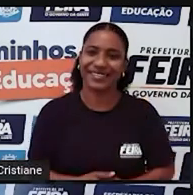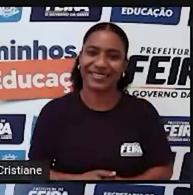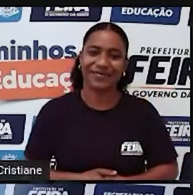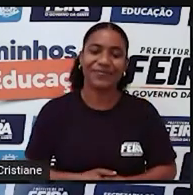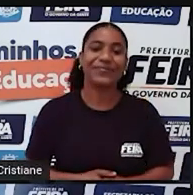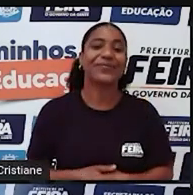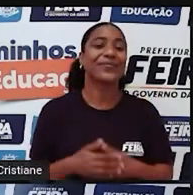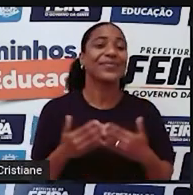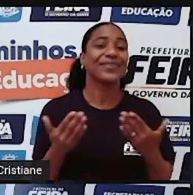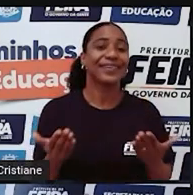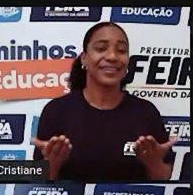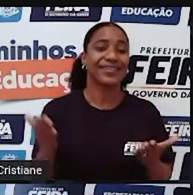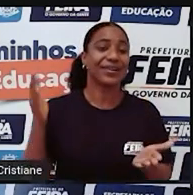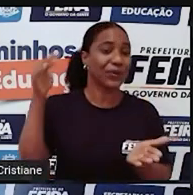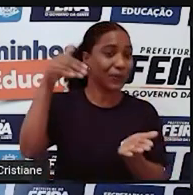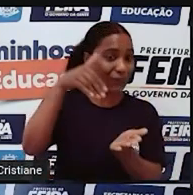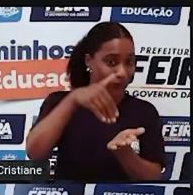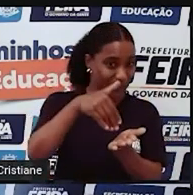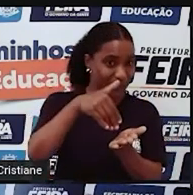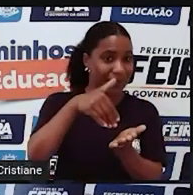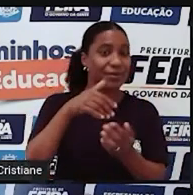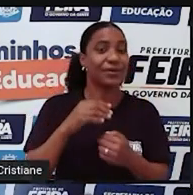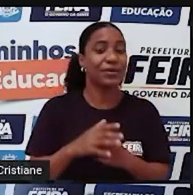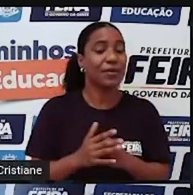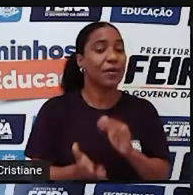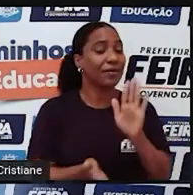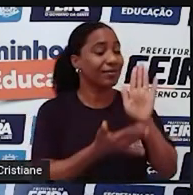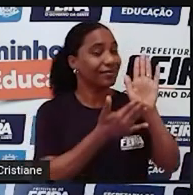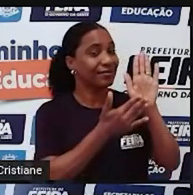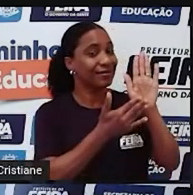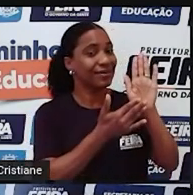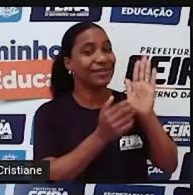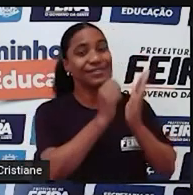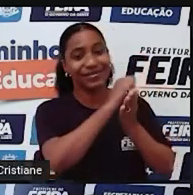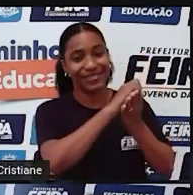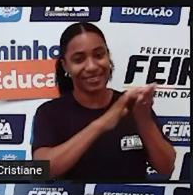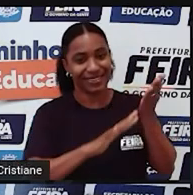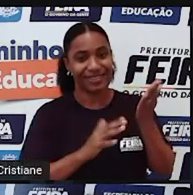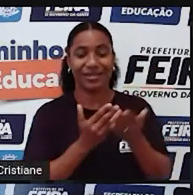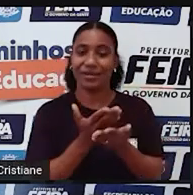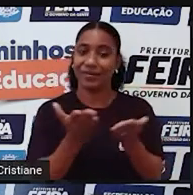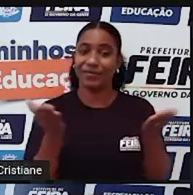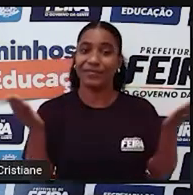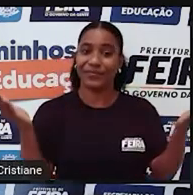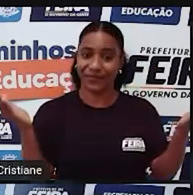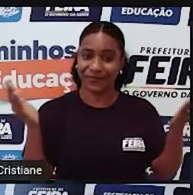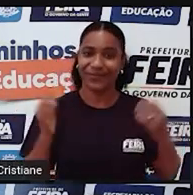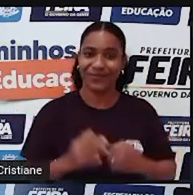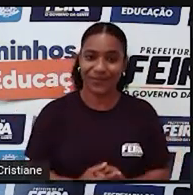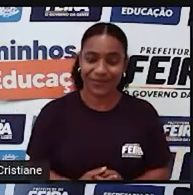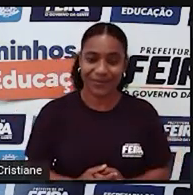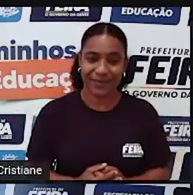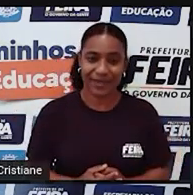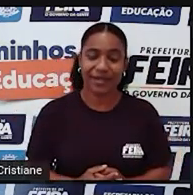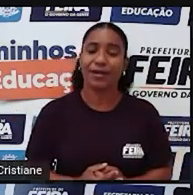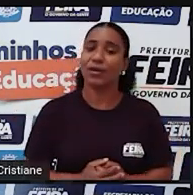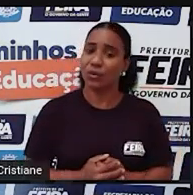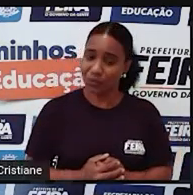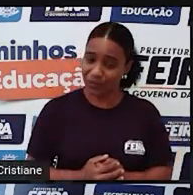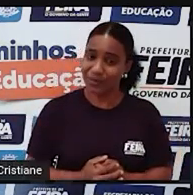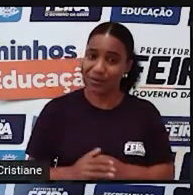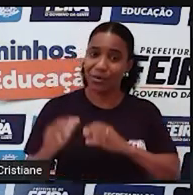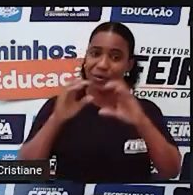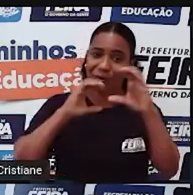E, por fim, deixo aqui uma proposta de atividade que é para vocês se comunicarem